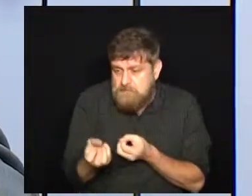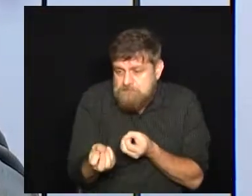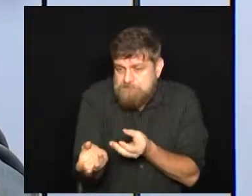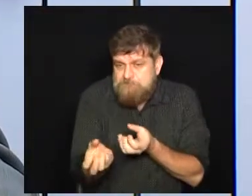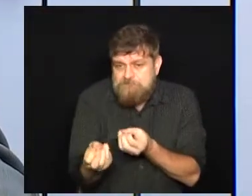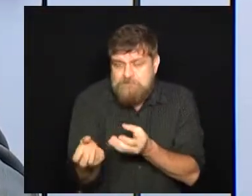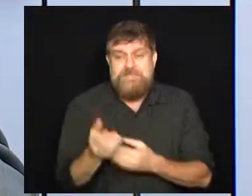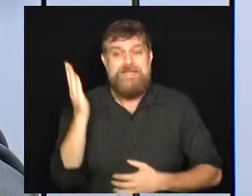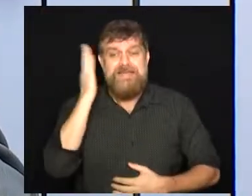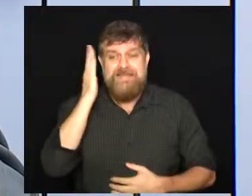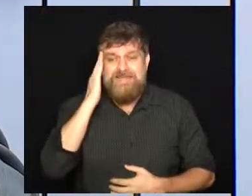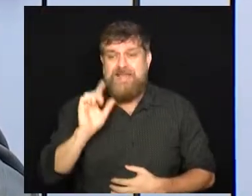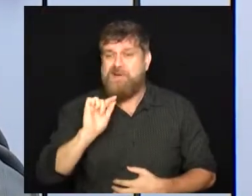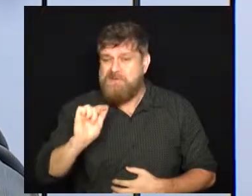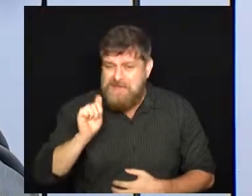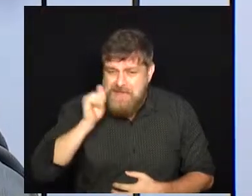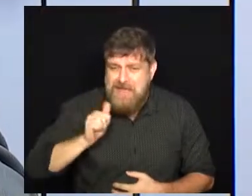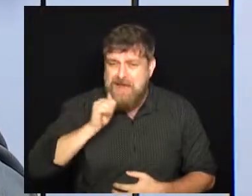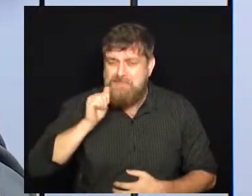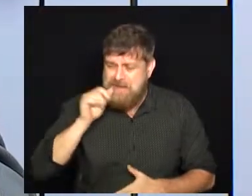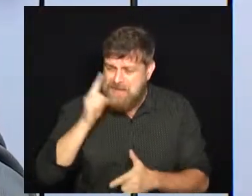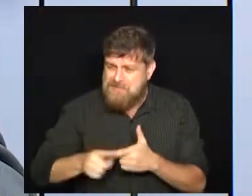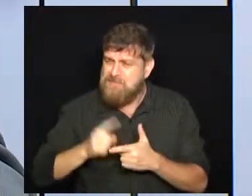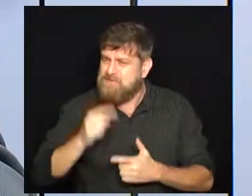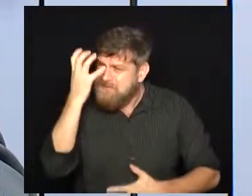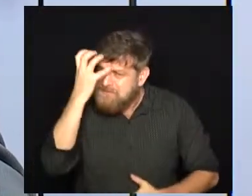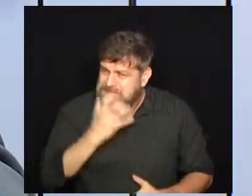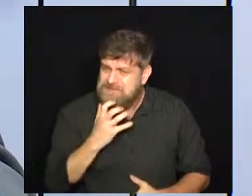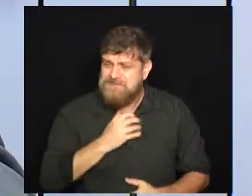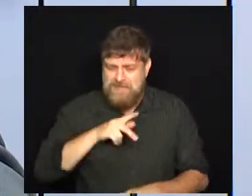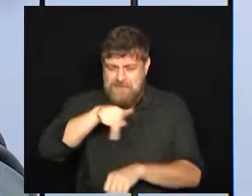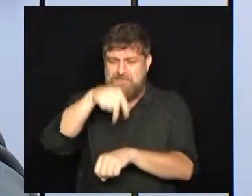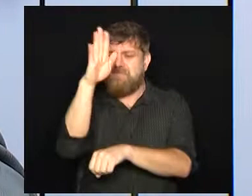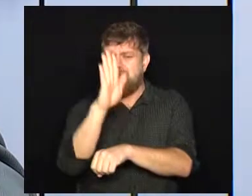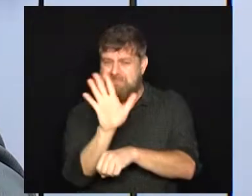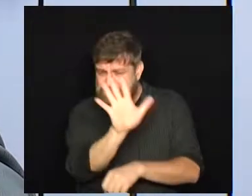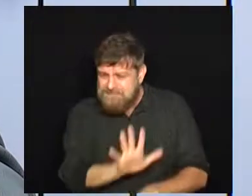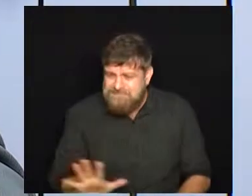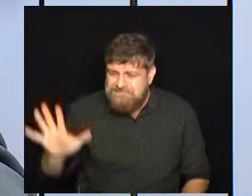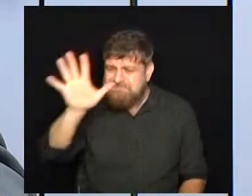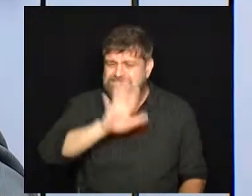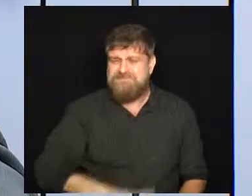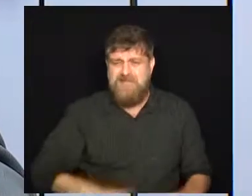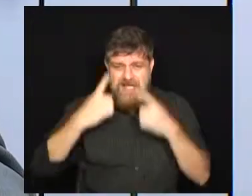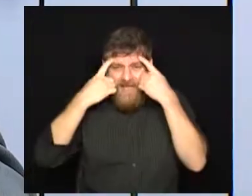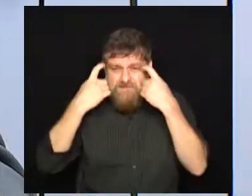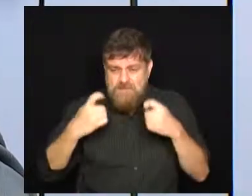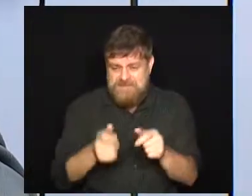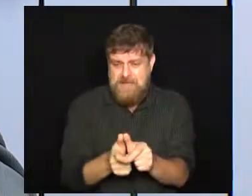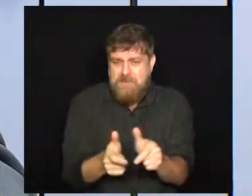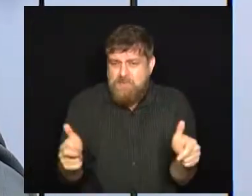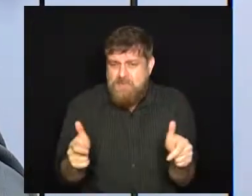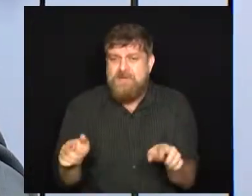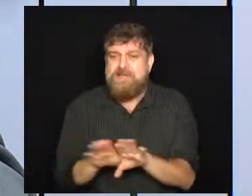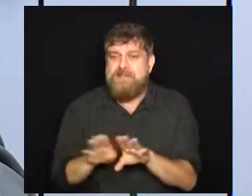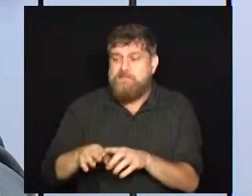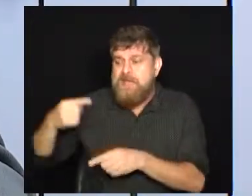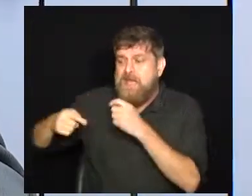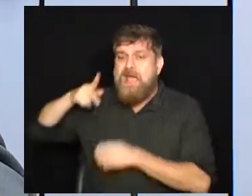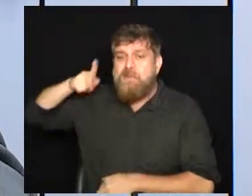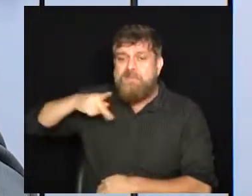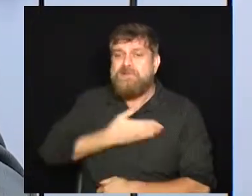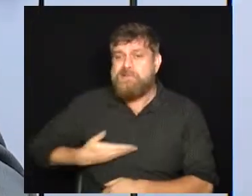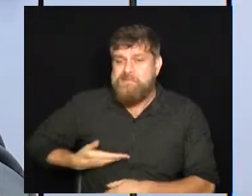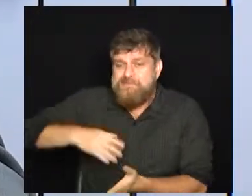grave situação que vivem as mulheres da nossa cidade, do nosso país, o aumento da violência e a falta de políticas públicas que